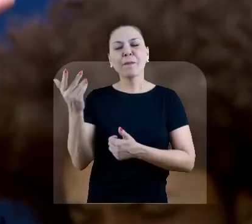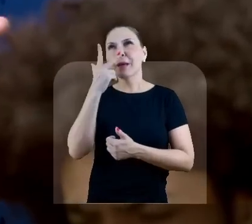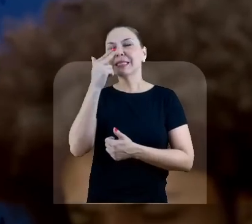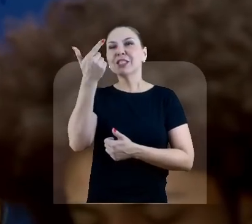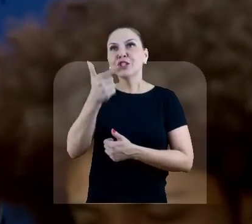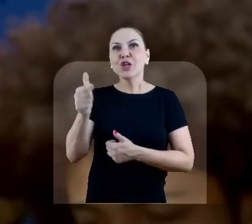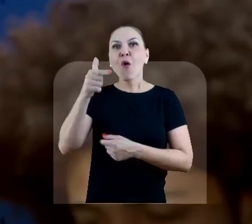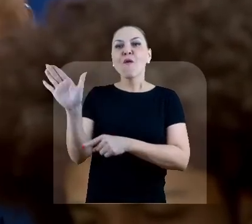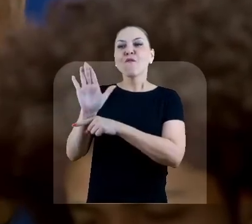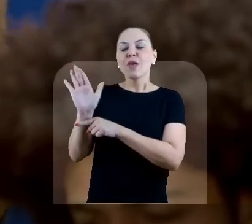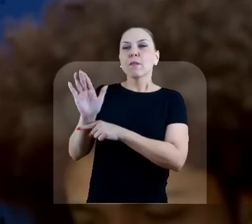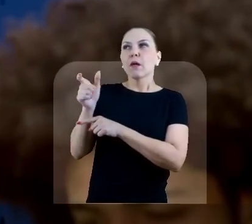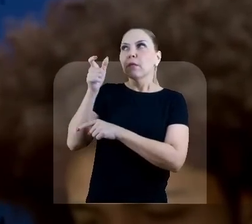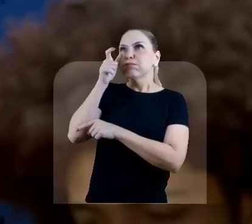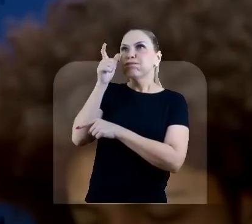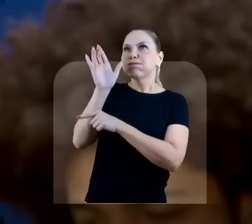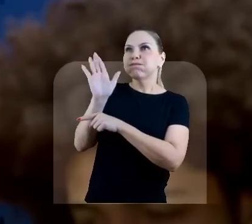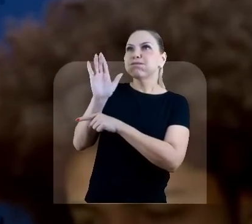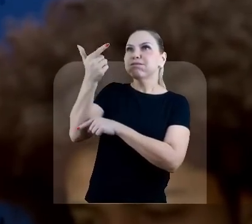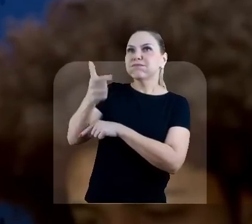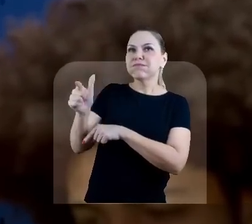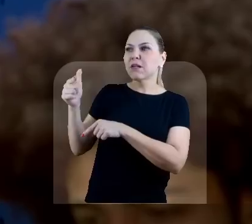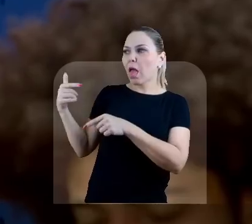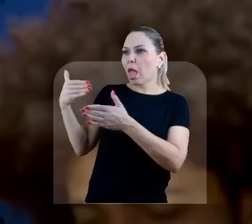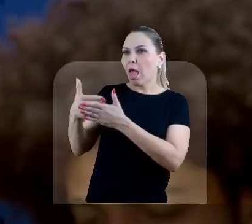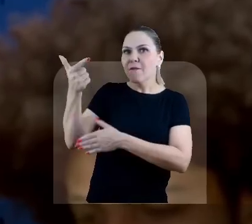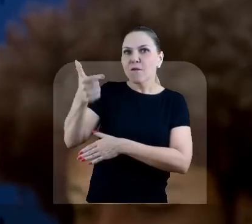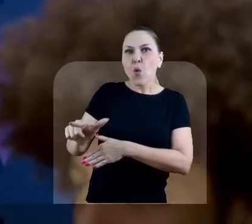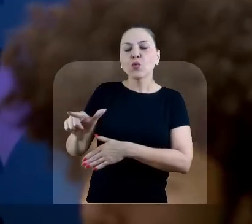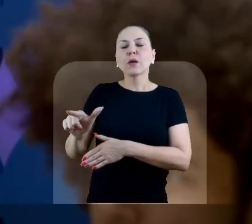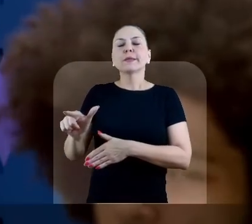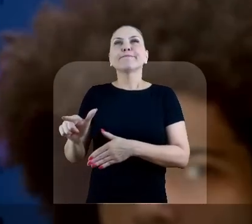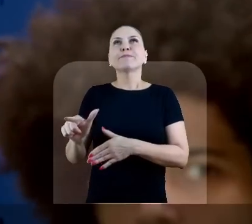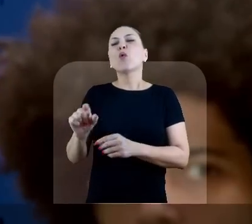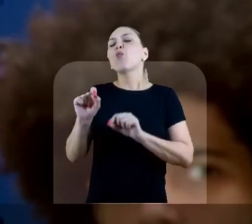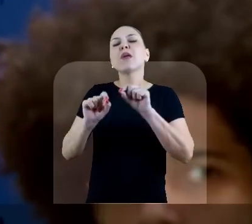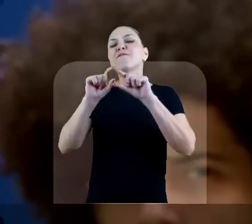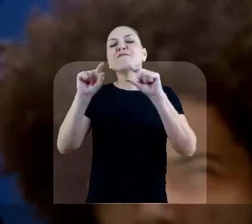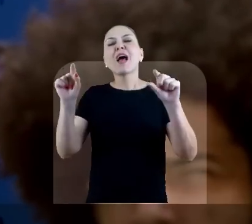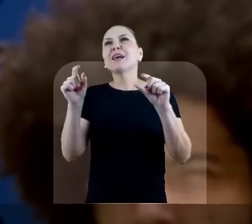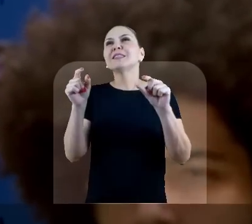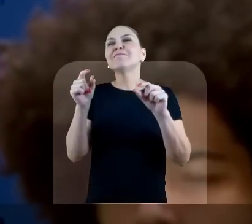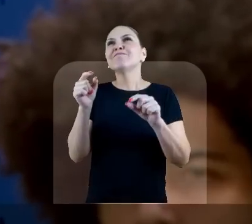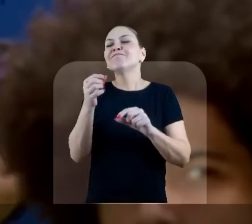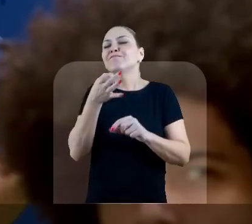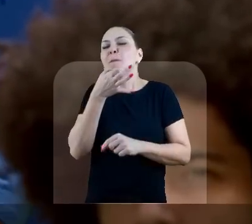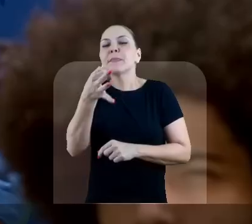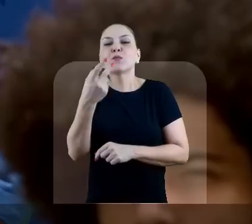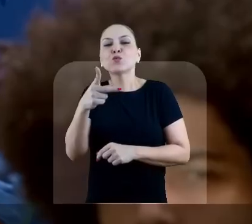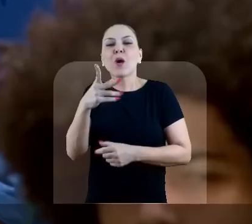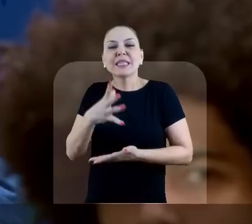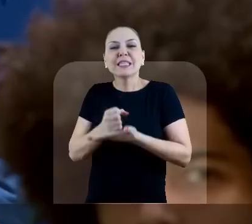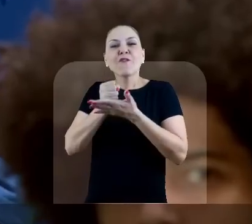tudo novamente. O que aconteceu está voltando novamente. Que frase que o senhor pode motivar a gente? O que nós jovens devemos